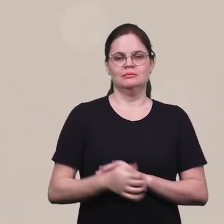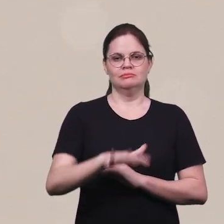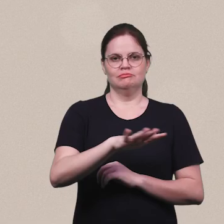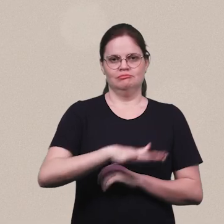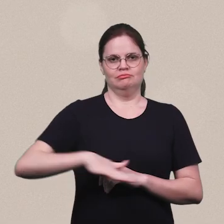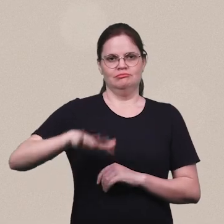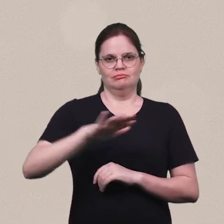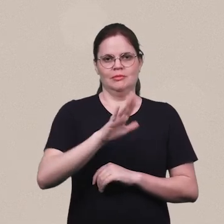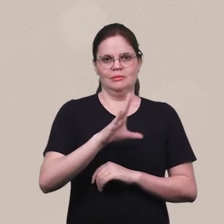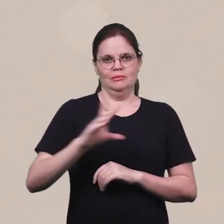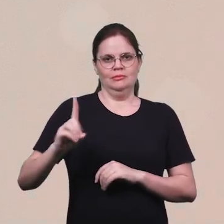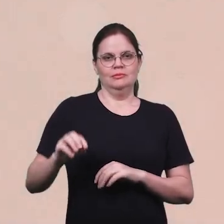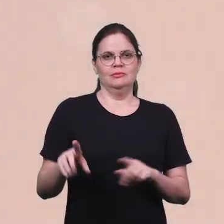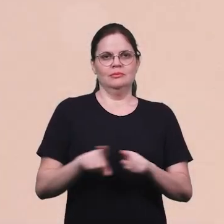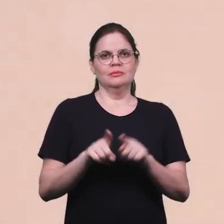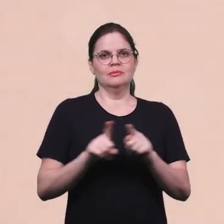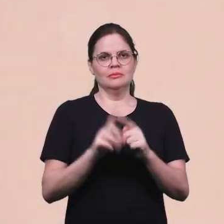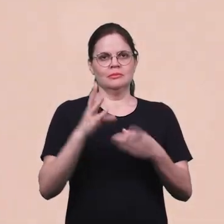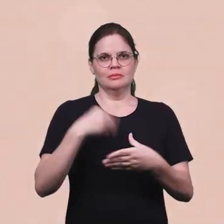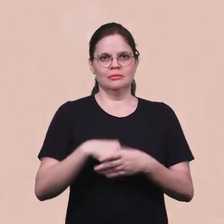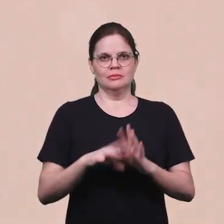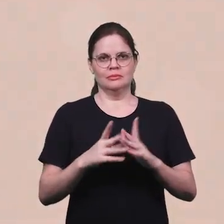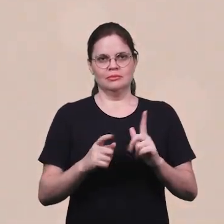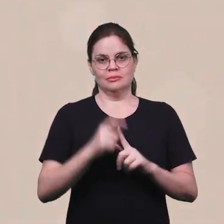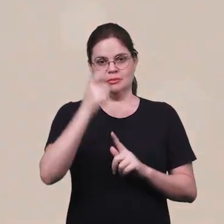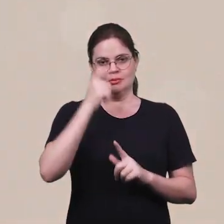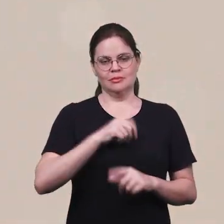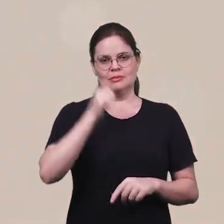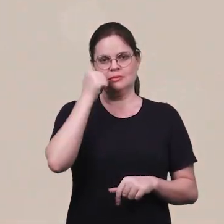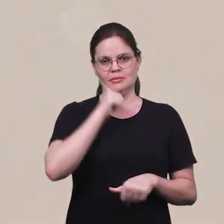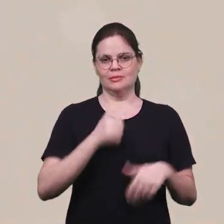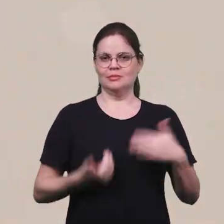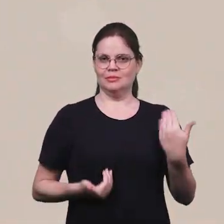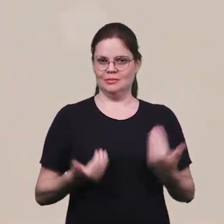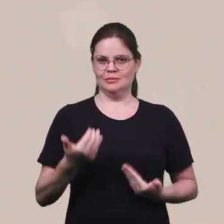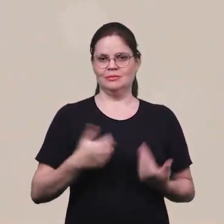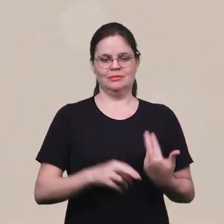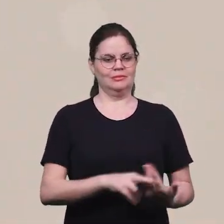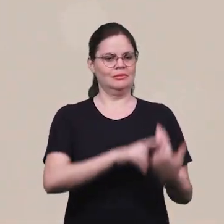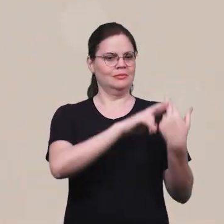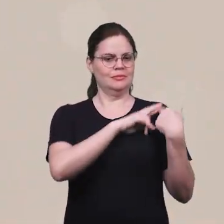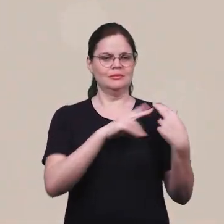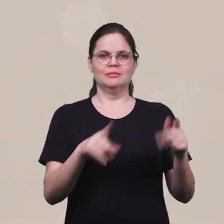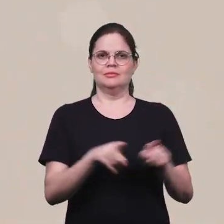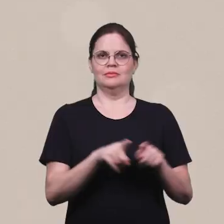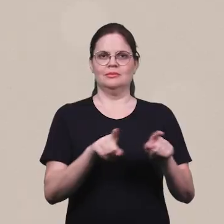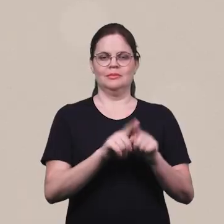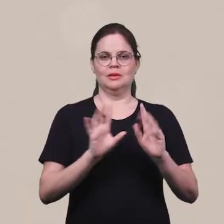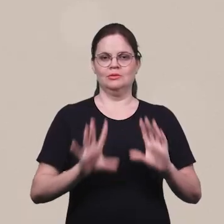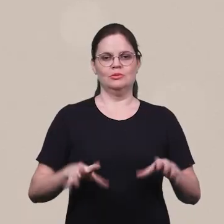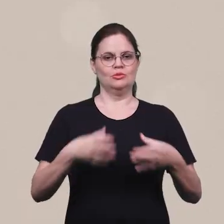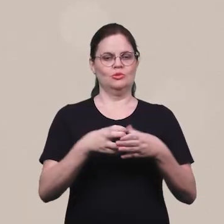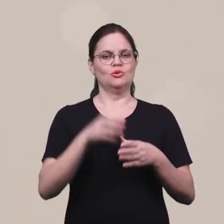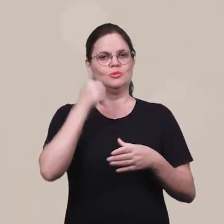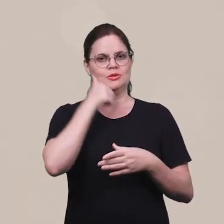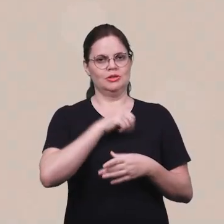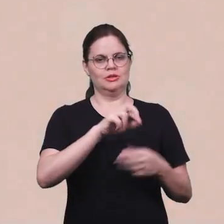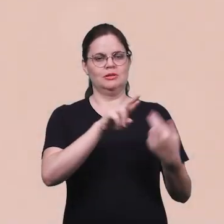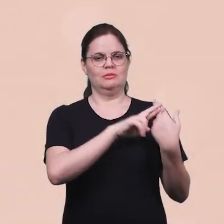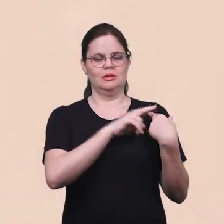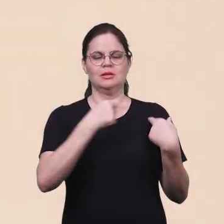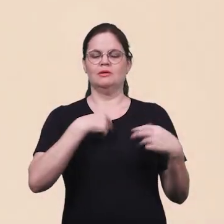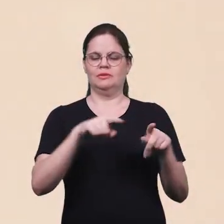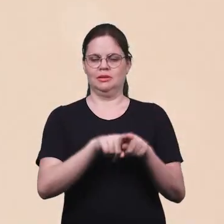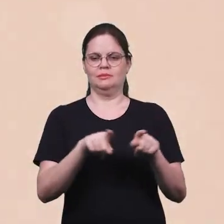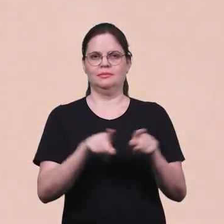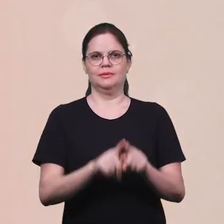do Polo e também da igreja. Sou senhora linha de frente, estou à frente também do grupo de senhora